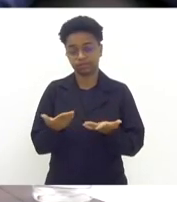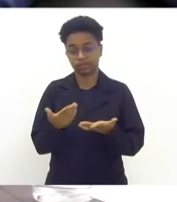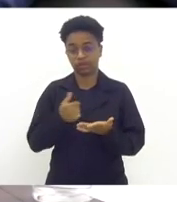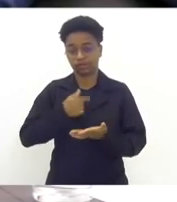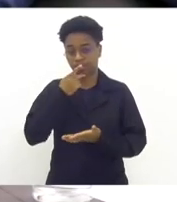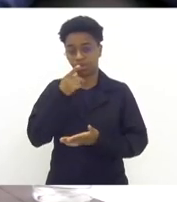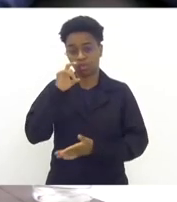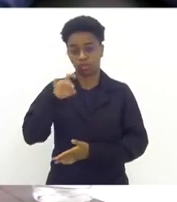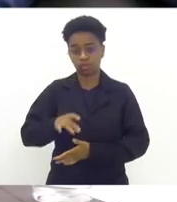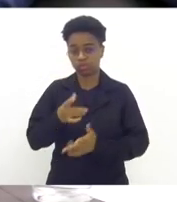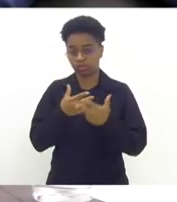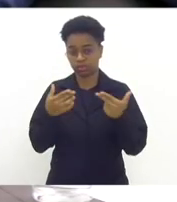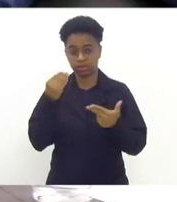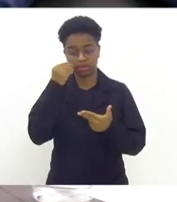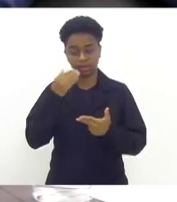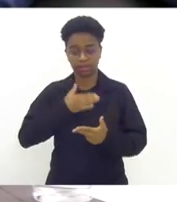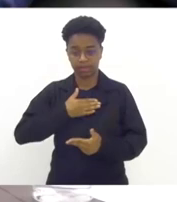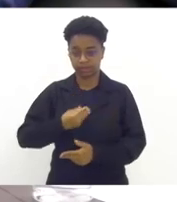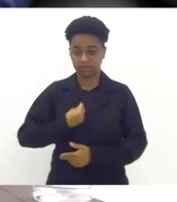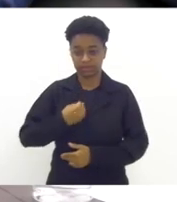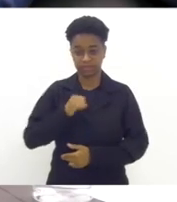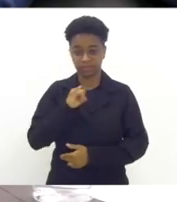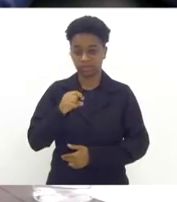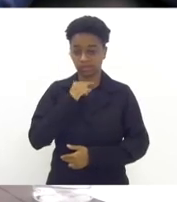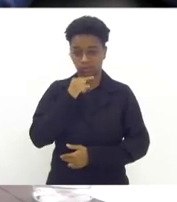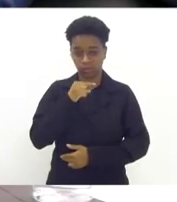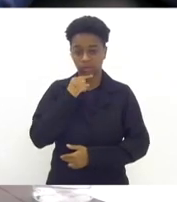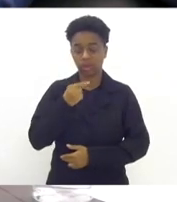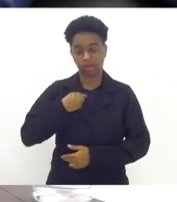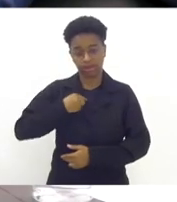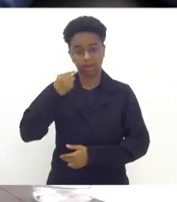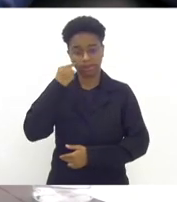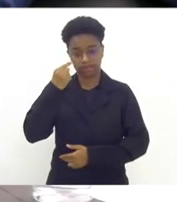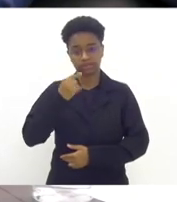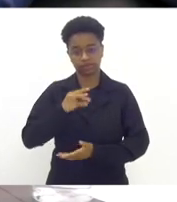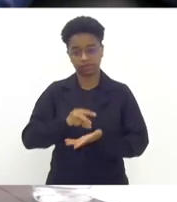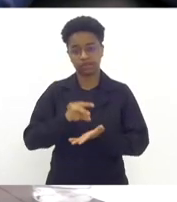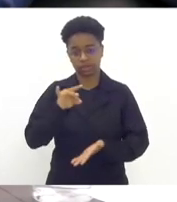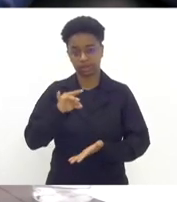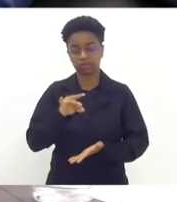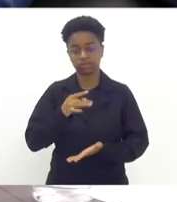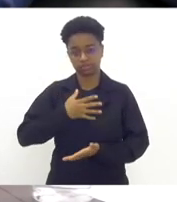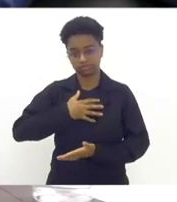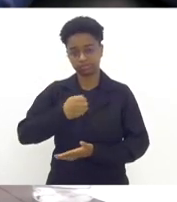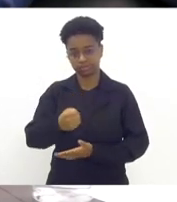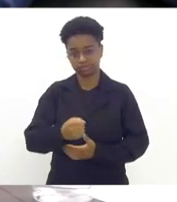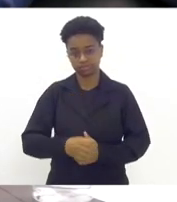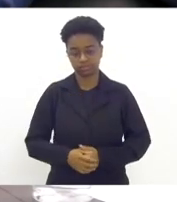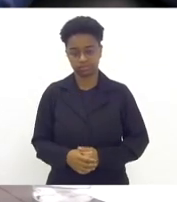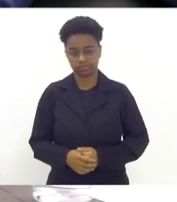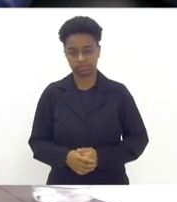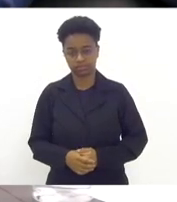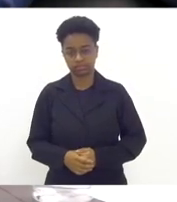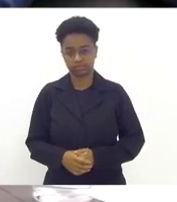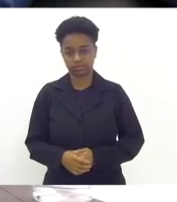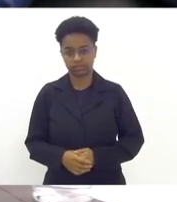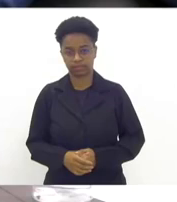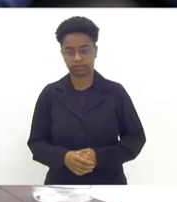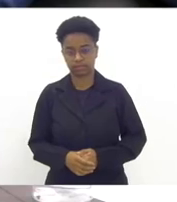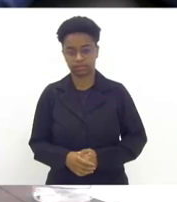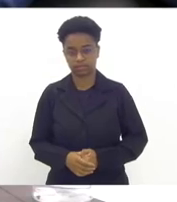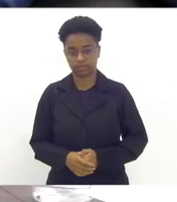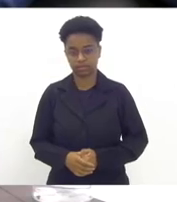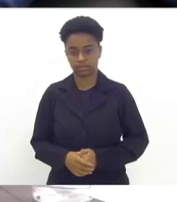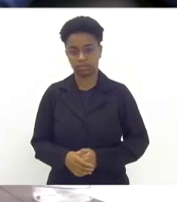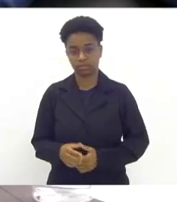na minha vida, se eu não conseguir, se negar, eu vou. Já pensei até em realmente fazer uma besteira comigo.